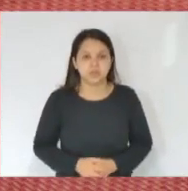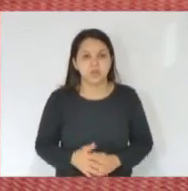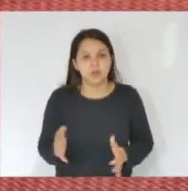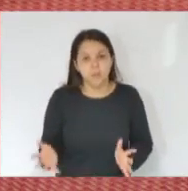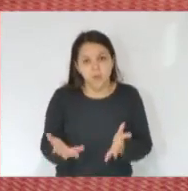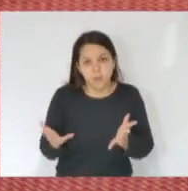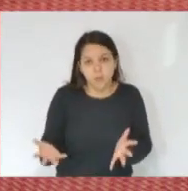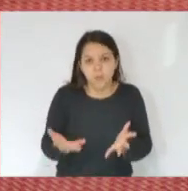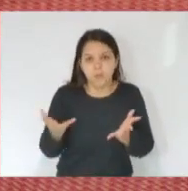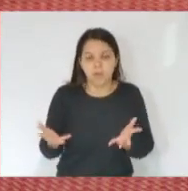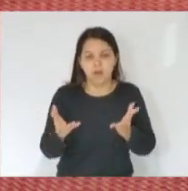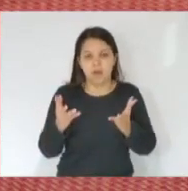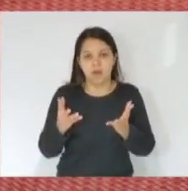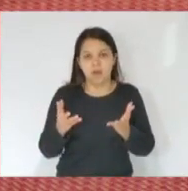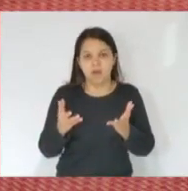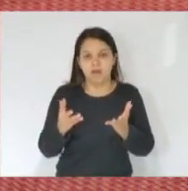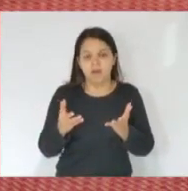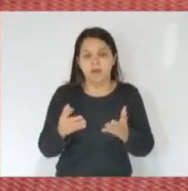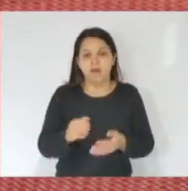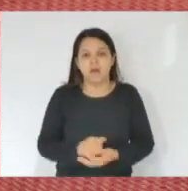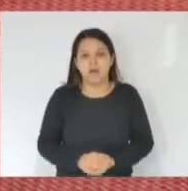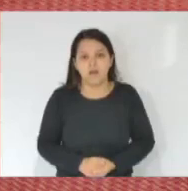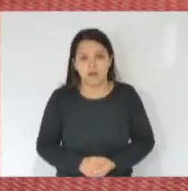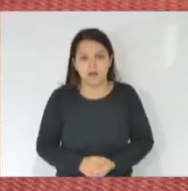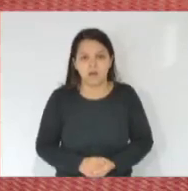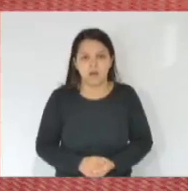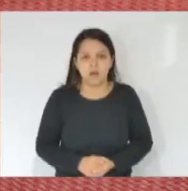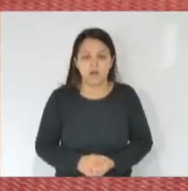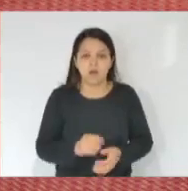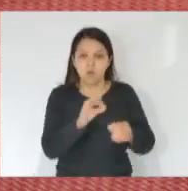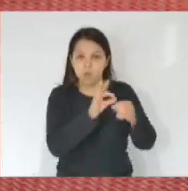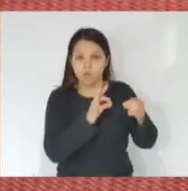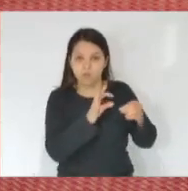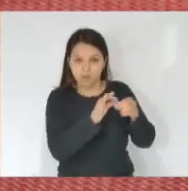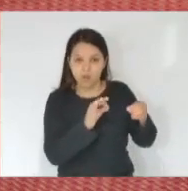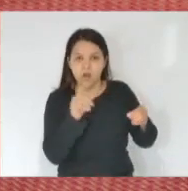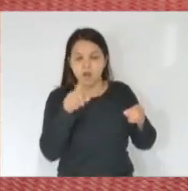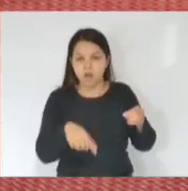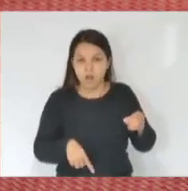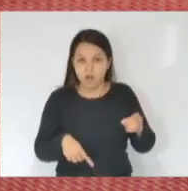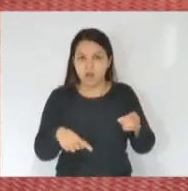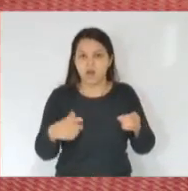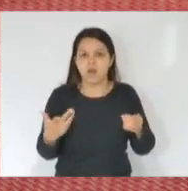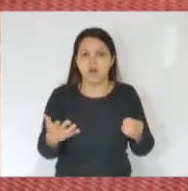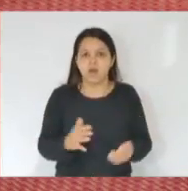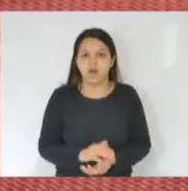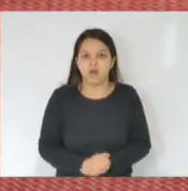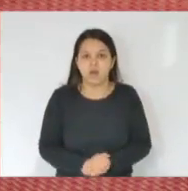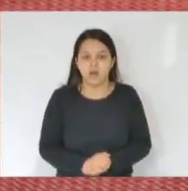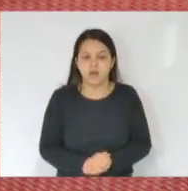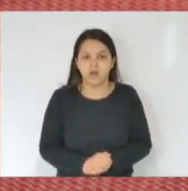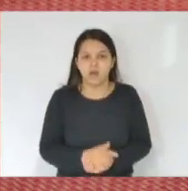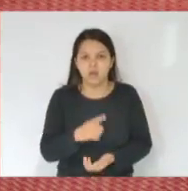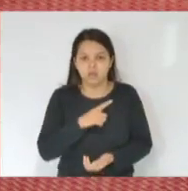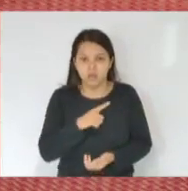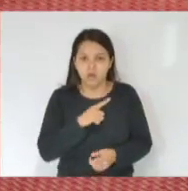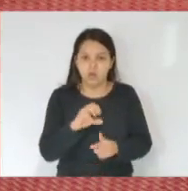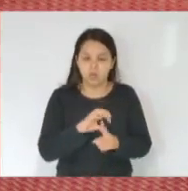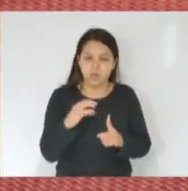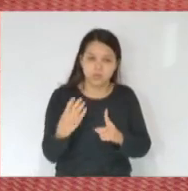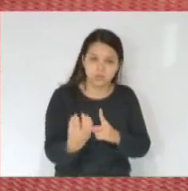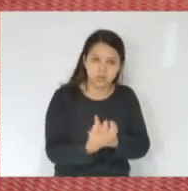mais a uva Goethe, que é símbolo, né, da festa do vinho de Uruçanga, as nossas comunidades, lá